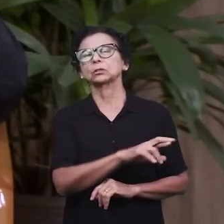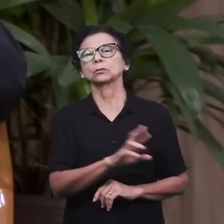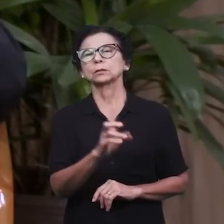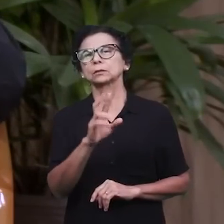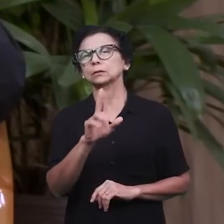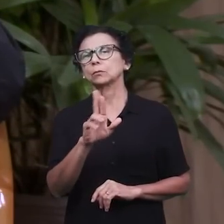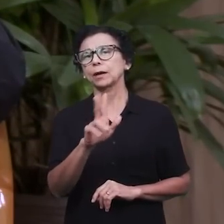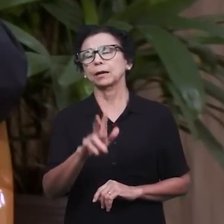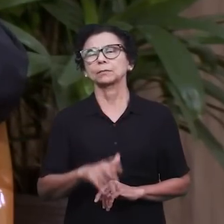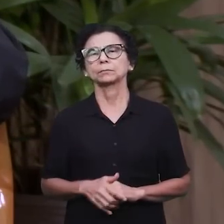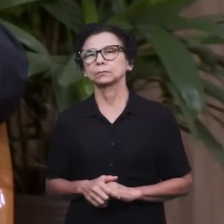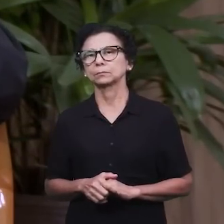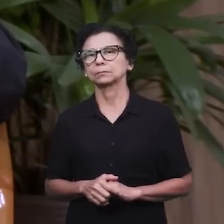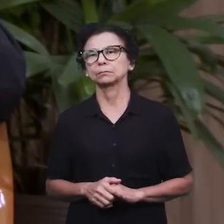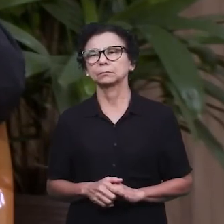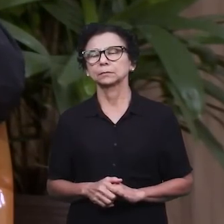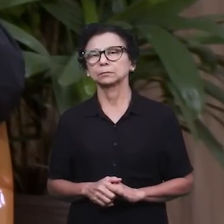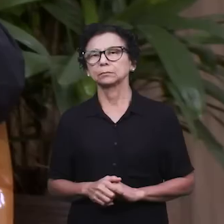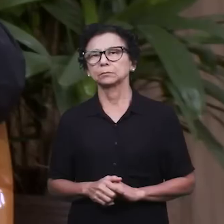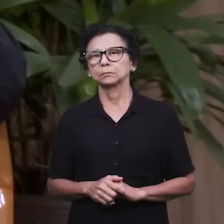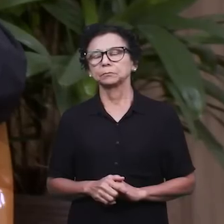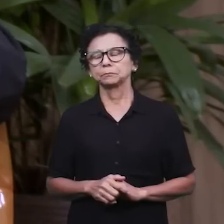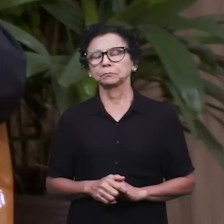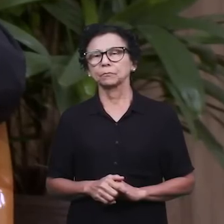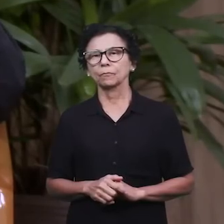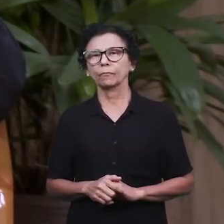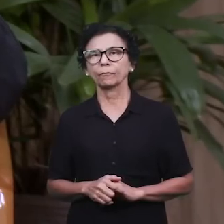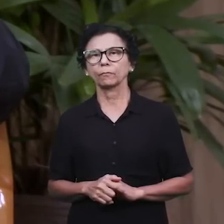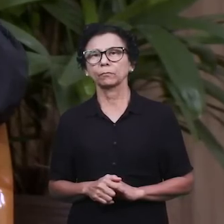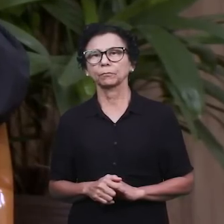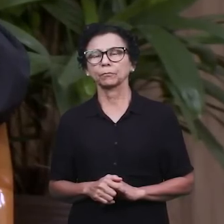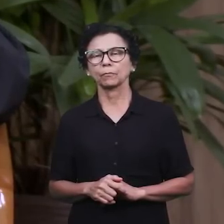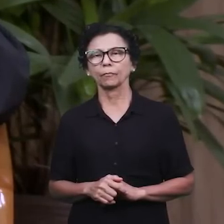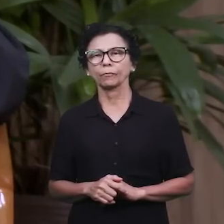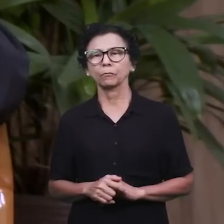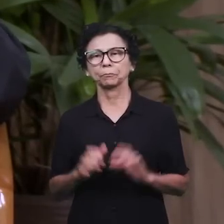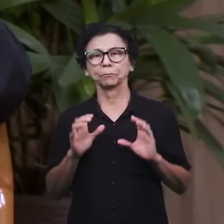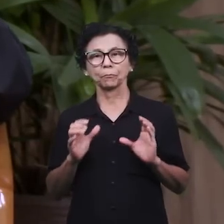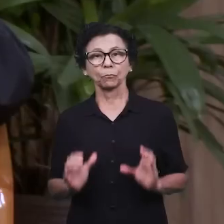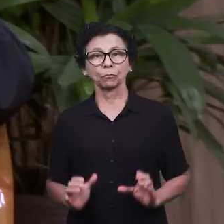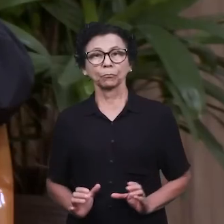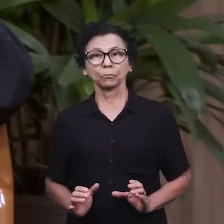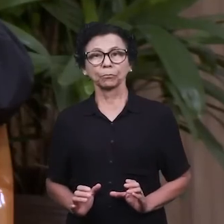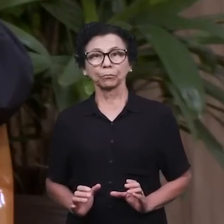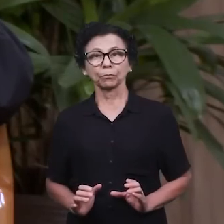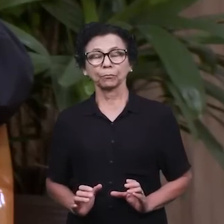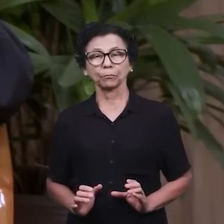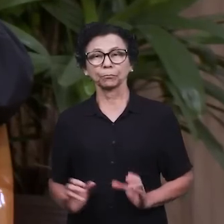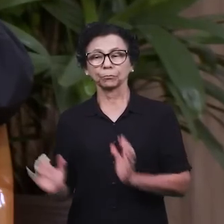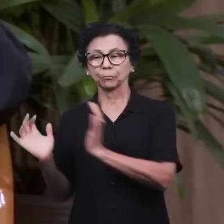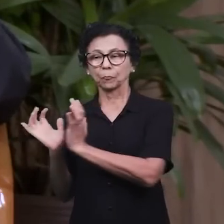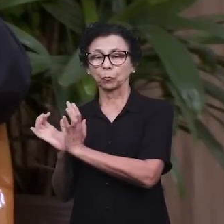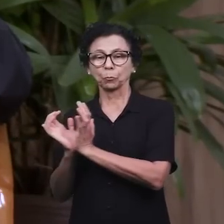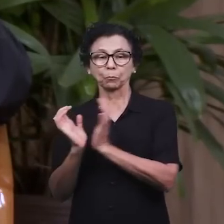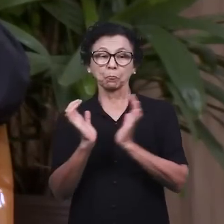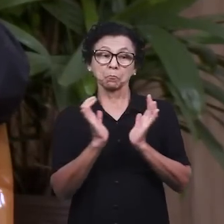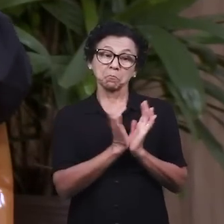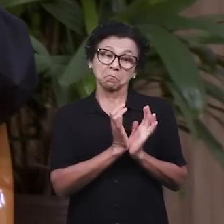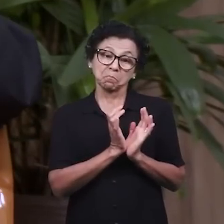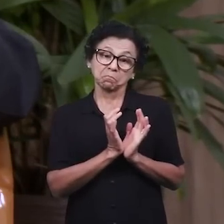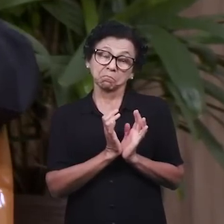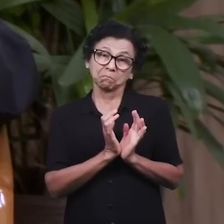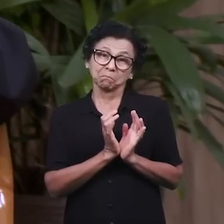a quem, de alguma forma, vive uma experiência religiosa, né? Não estamos falando aqui de quem não vive nenhuma